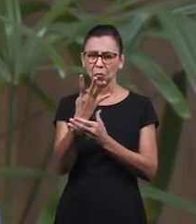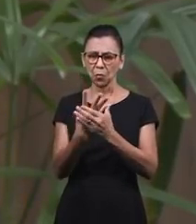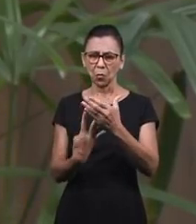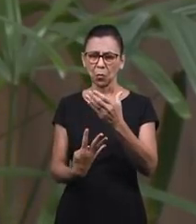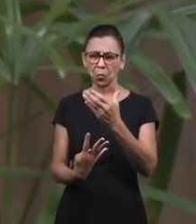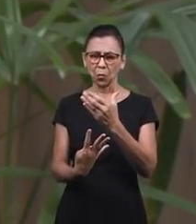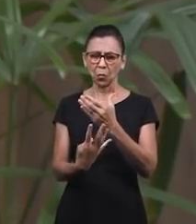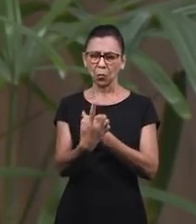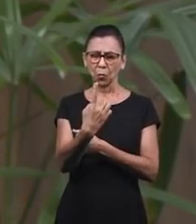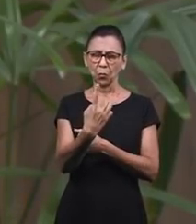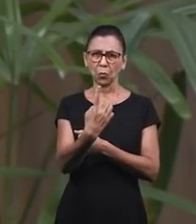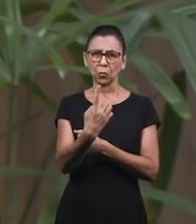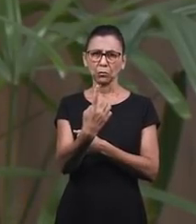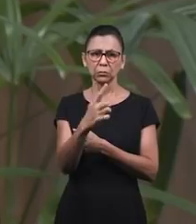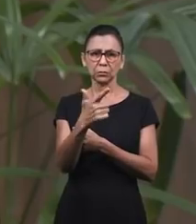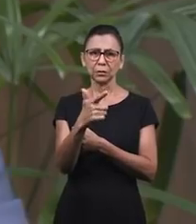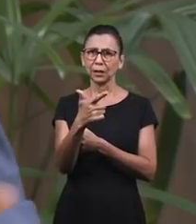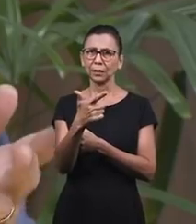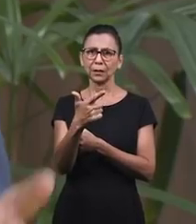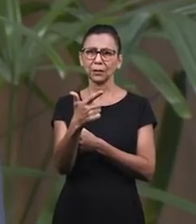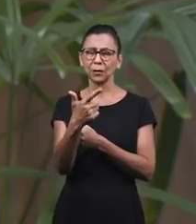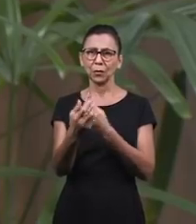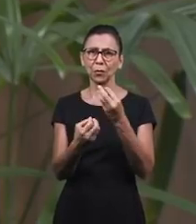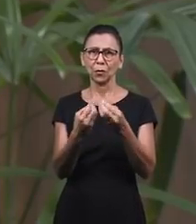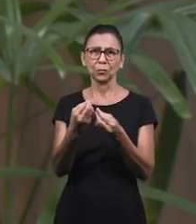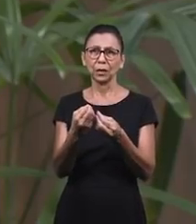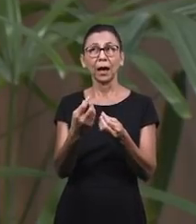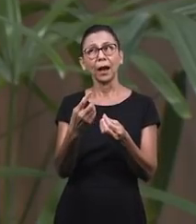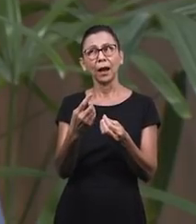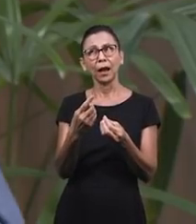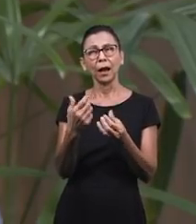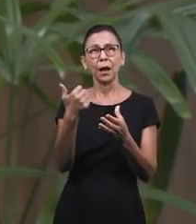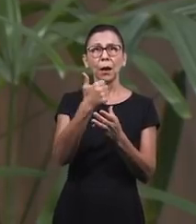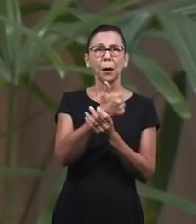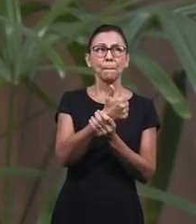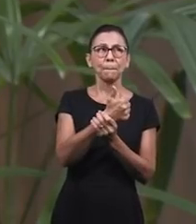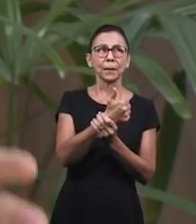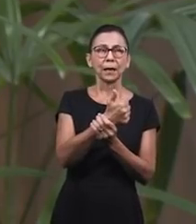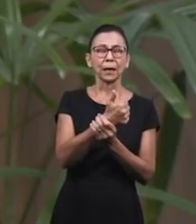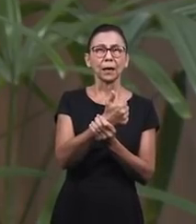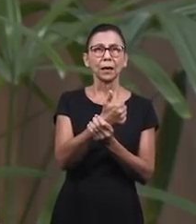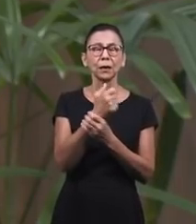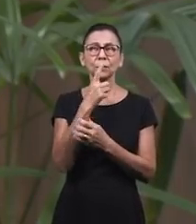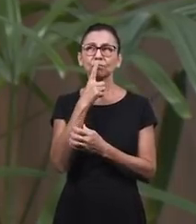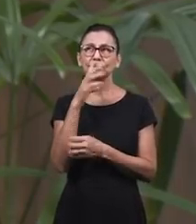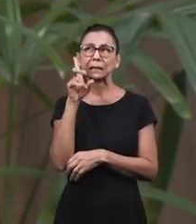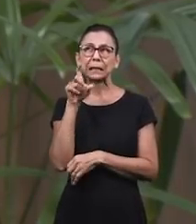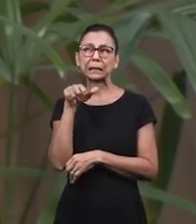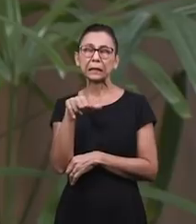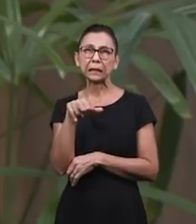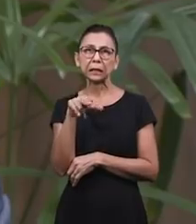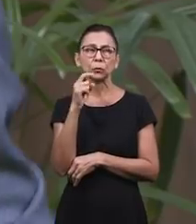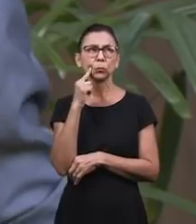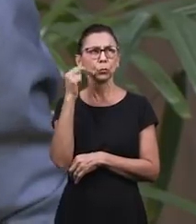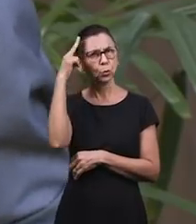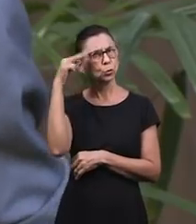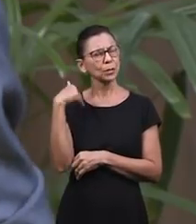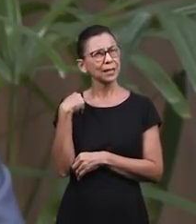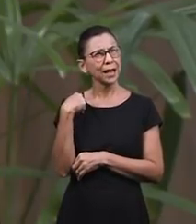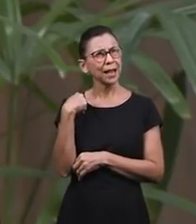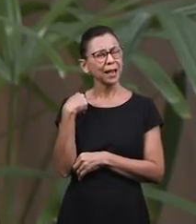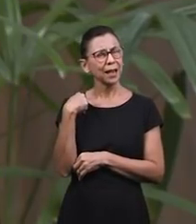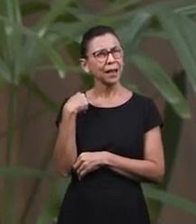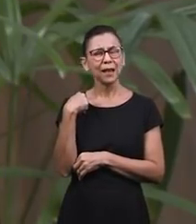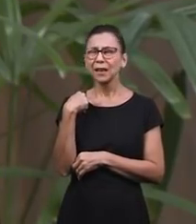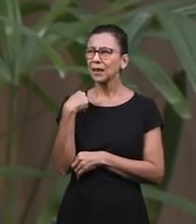algum personagem bíblico? Será que Abraão, que é o pai da fé? Será que Daniel, que você não vê nenhum defeito em Daniel? Ou José, que você não vê nenhum defeito nele? Você